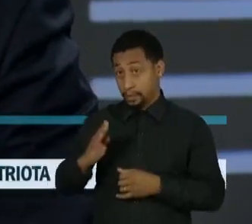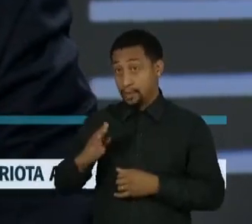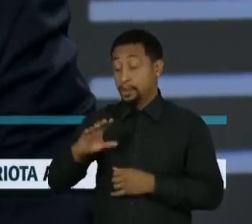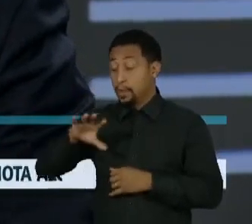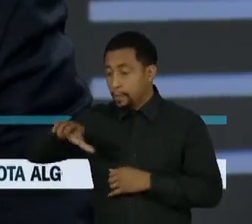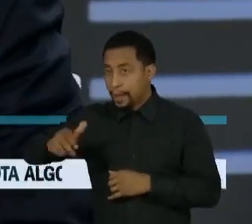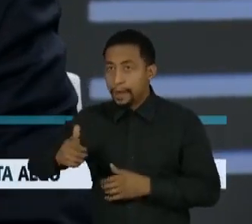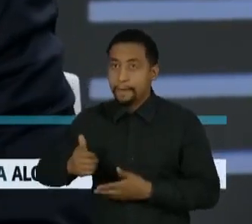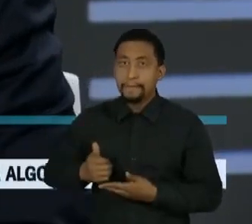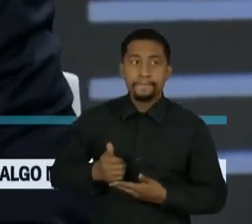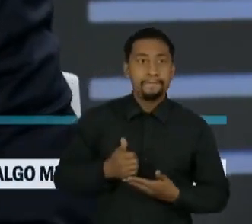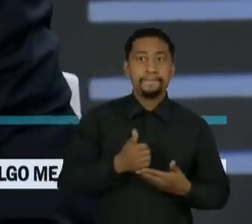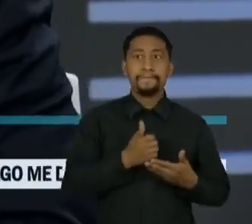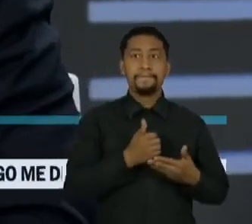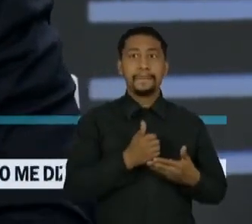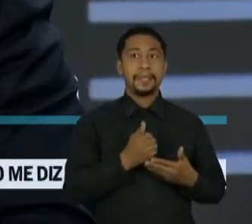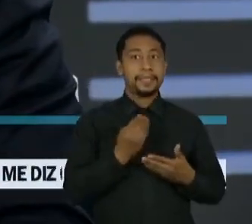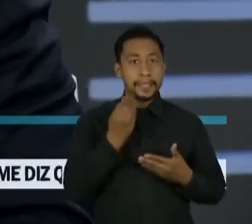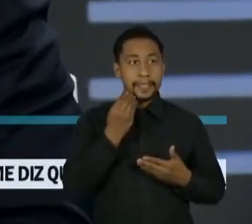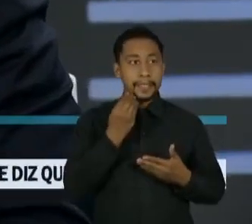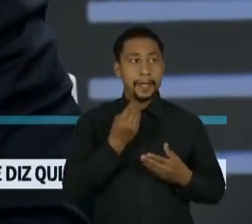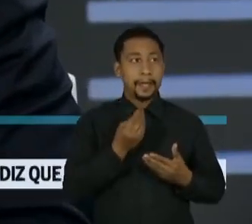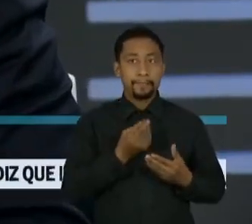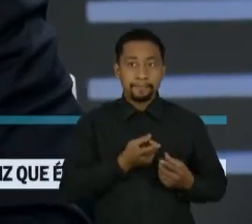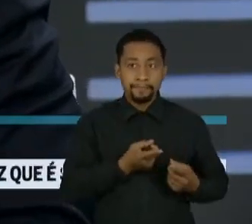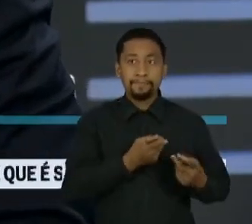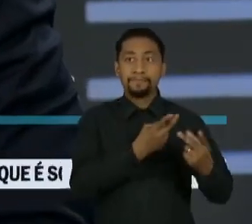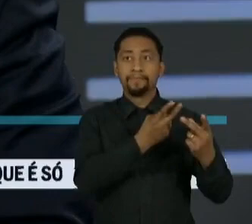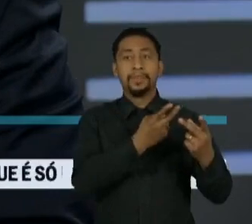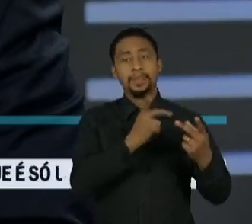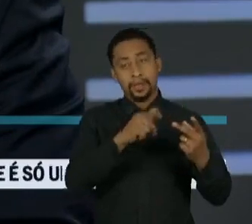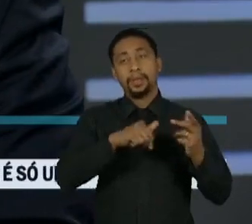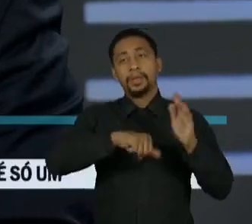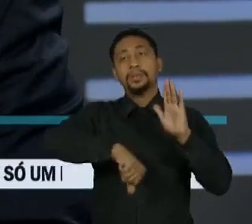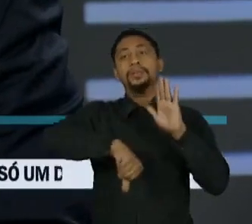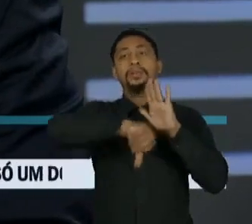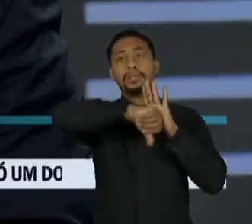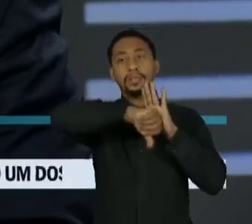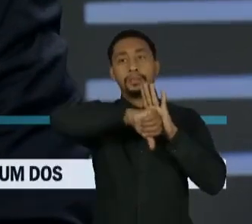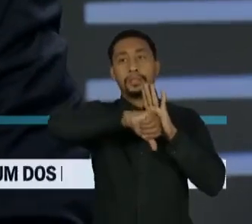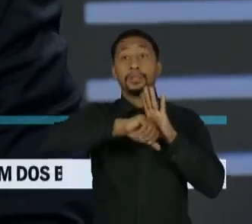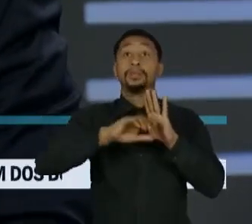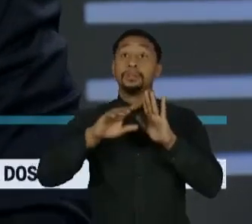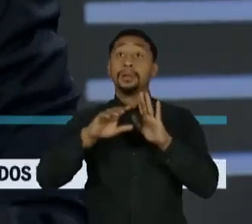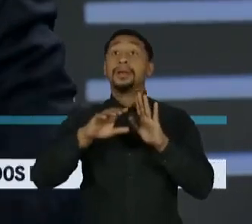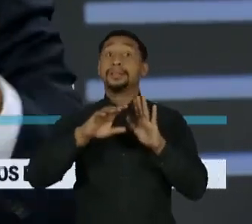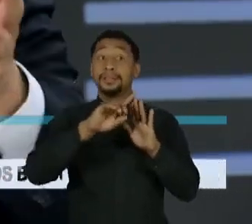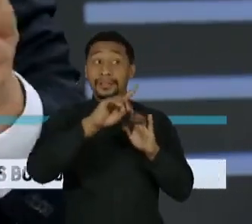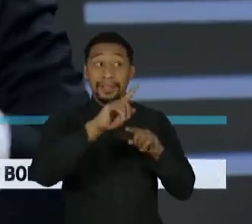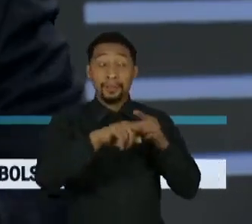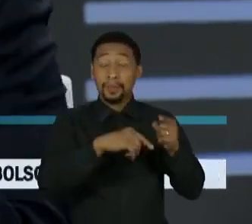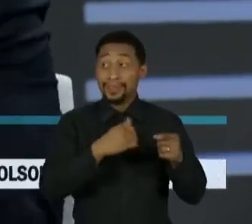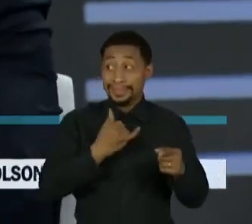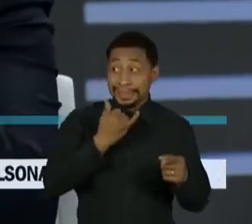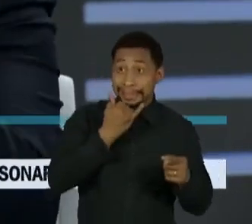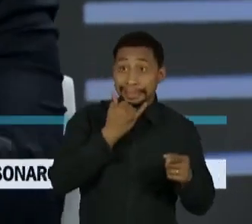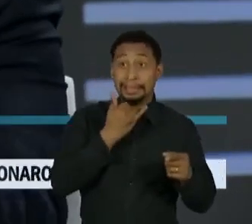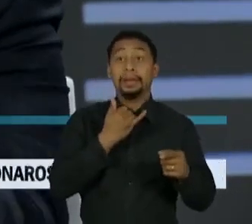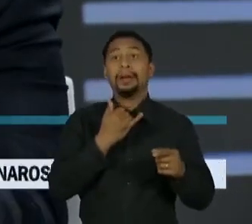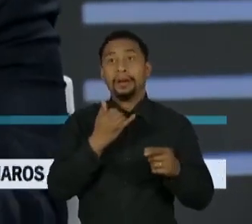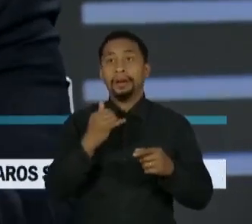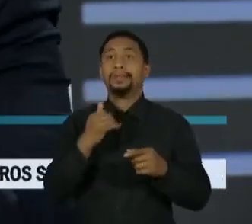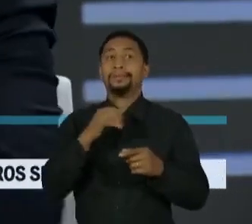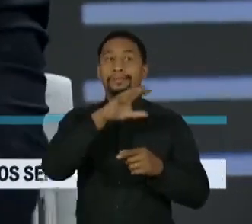em tese um crime de Peculato daí a preocupação em se reter o relógio de volta porque se a coisa apertasse